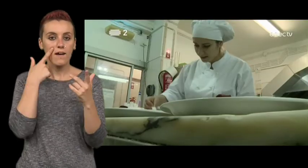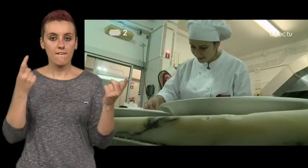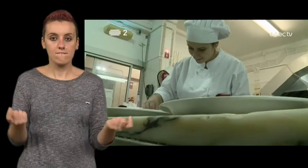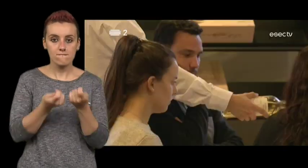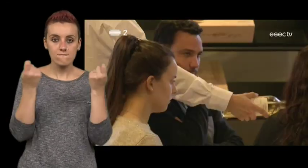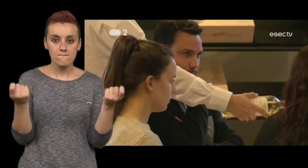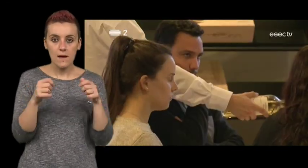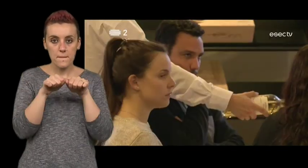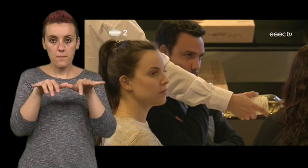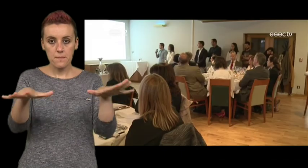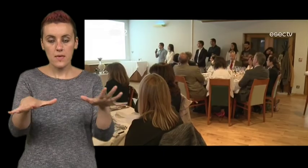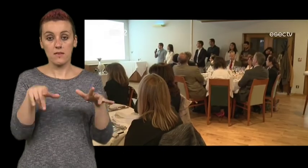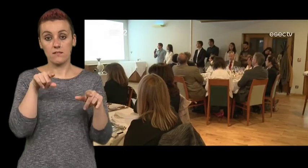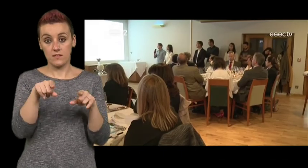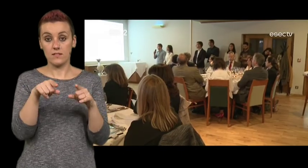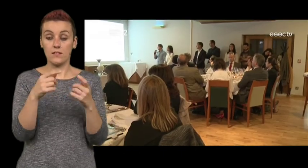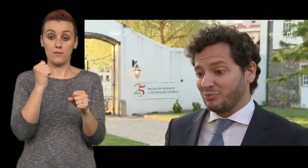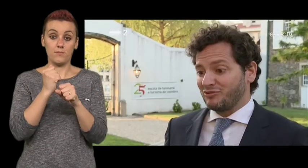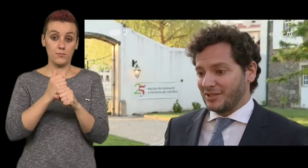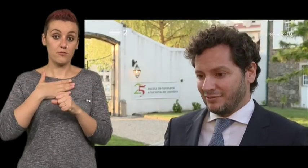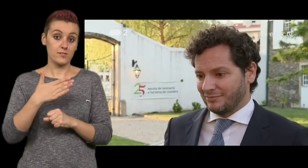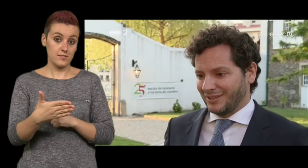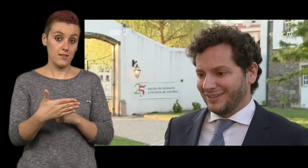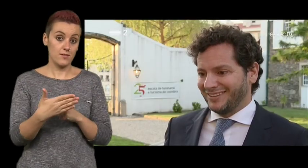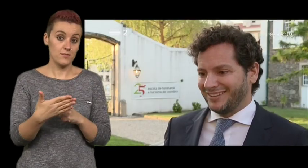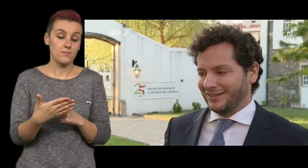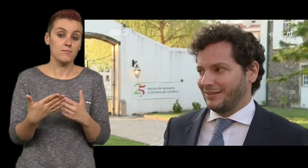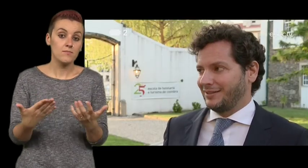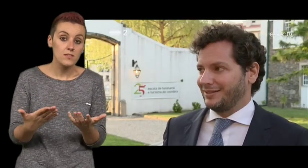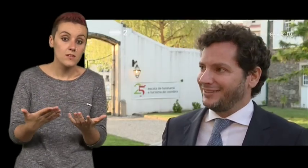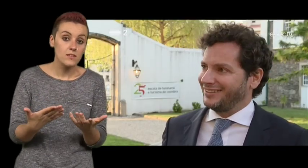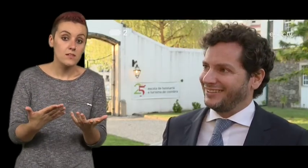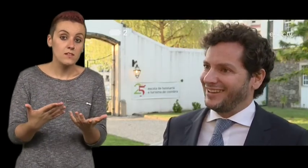conseguimos promover cada vez mais esta atividade, esta profissão de